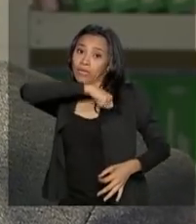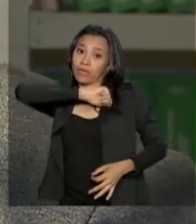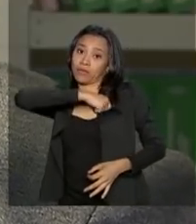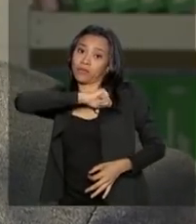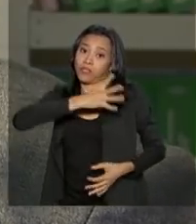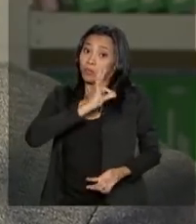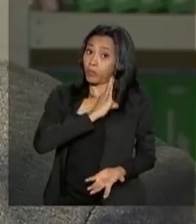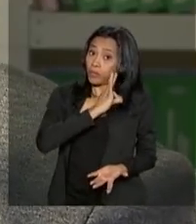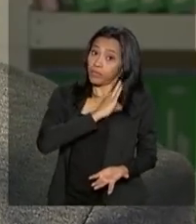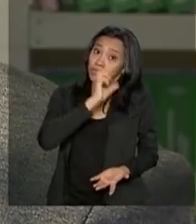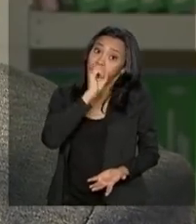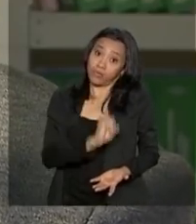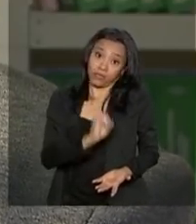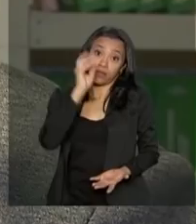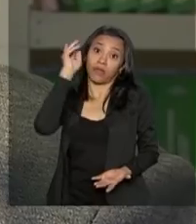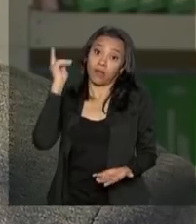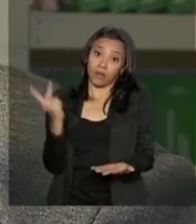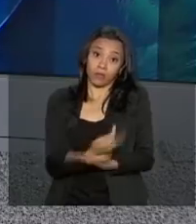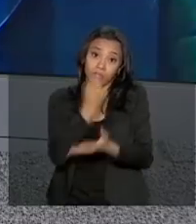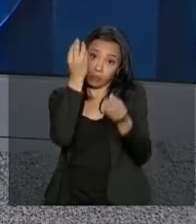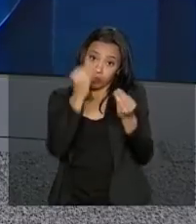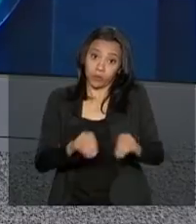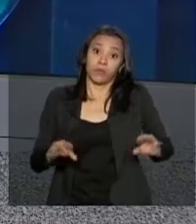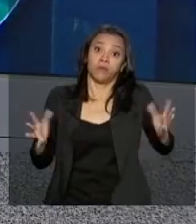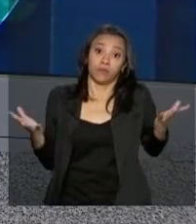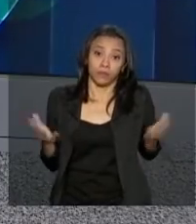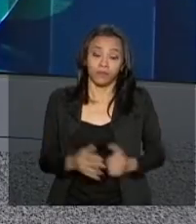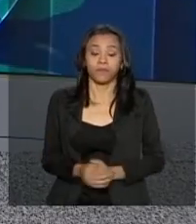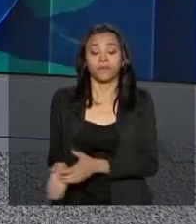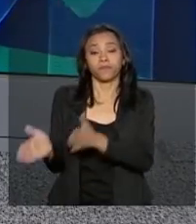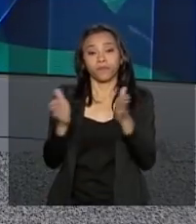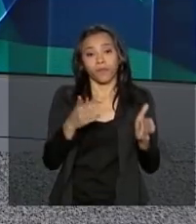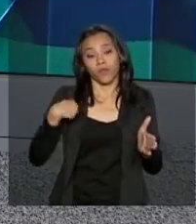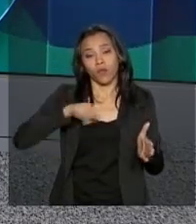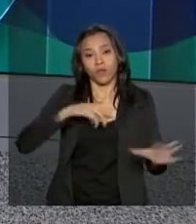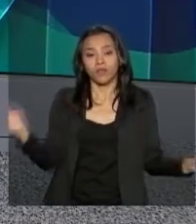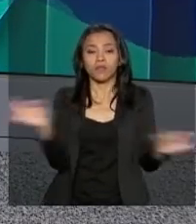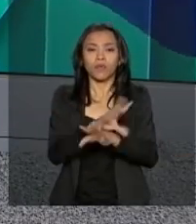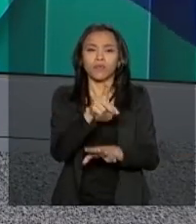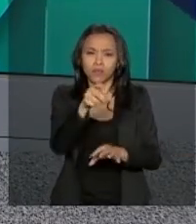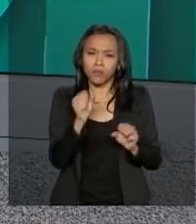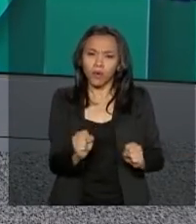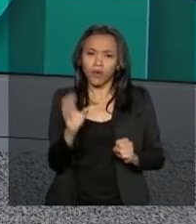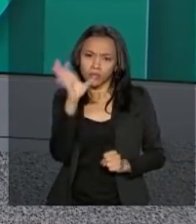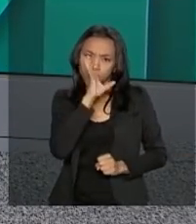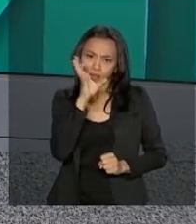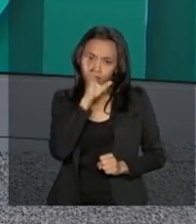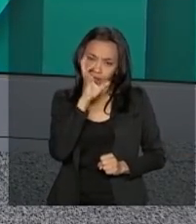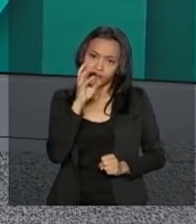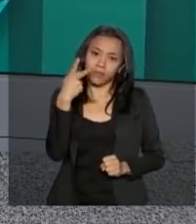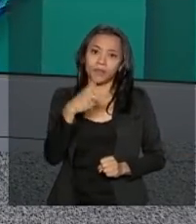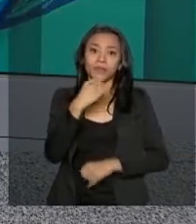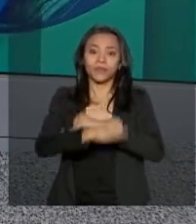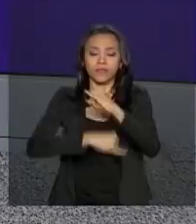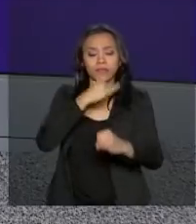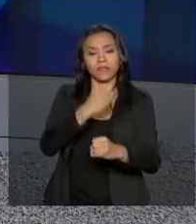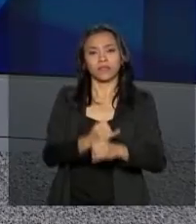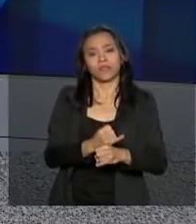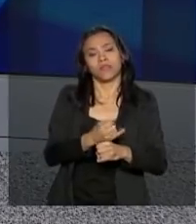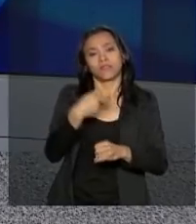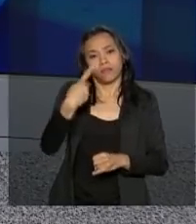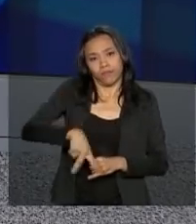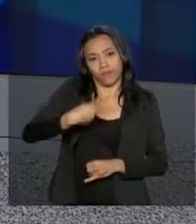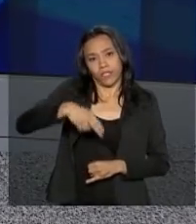polícia, caso haja um dano efetivo a ele. Nós ficamos por aqui. Você acompanha a nossa programação ao vivo pelo site da NBR